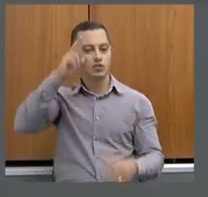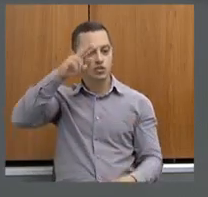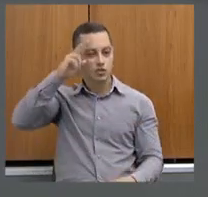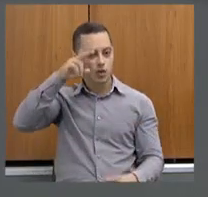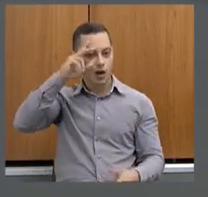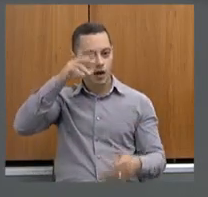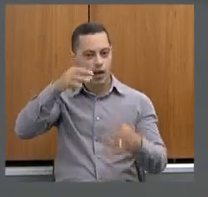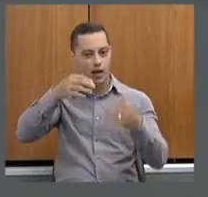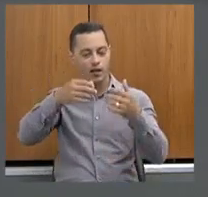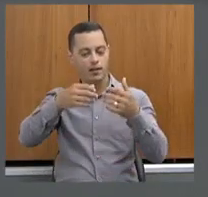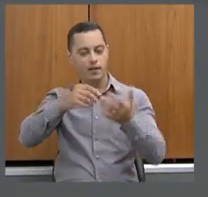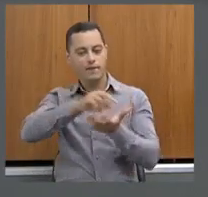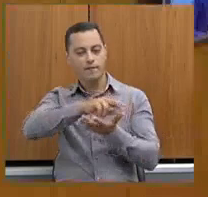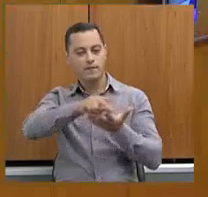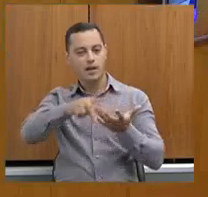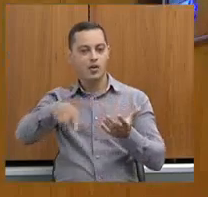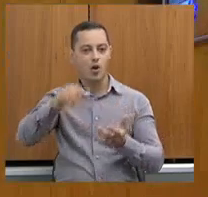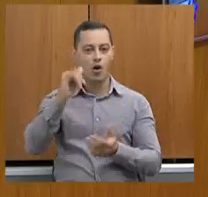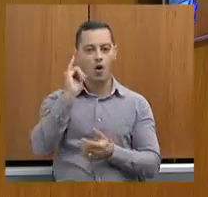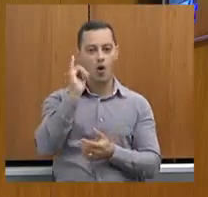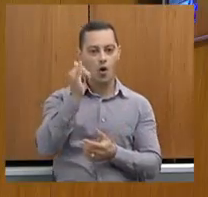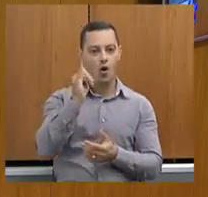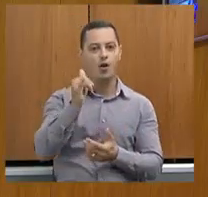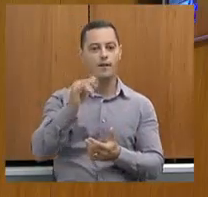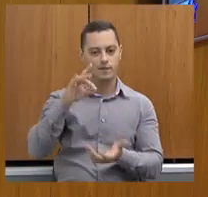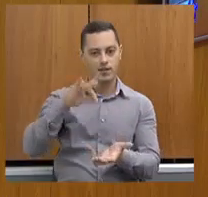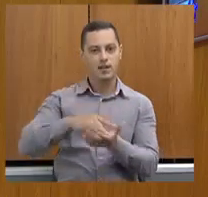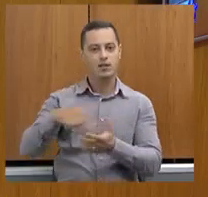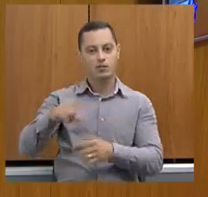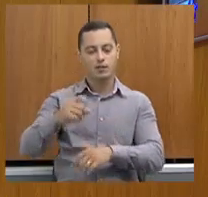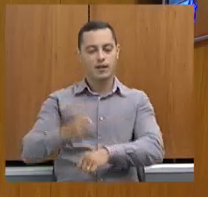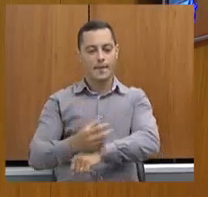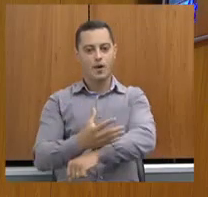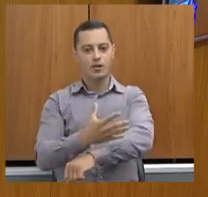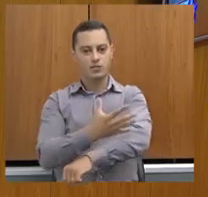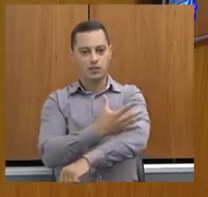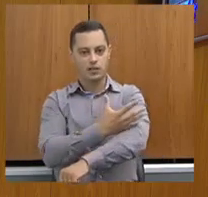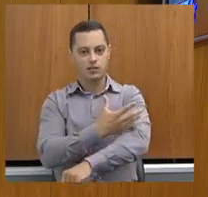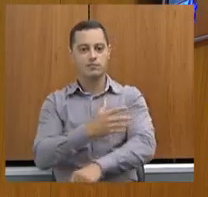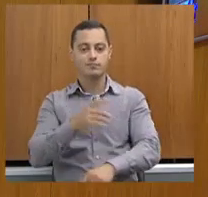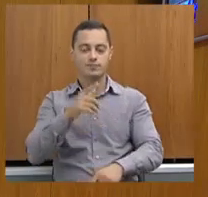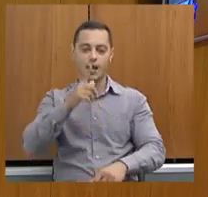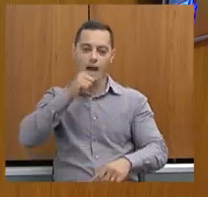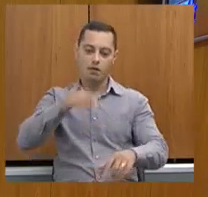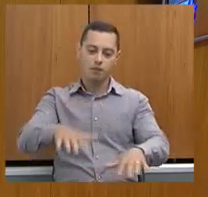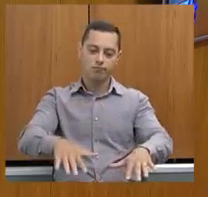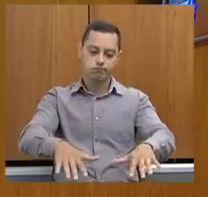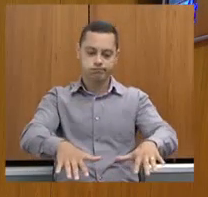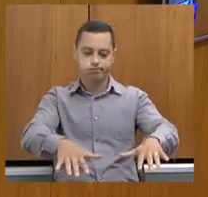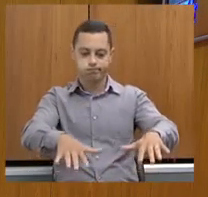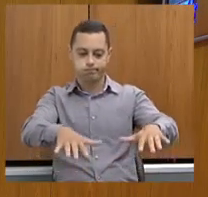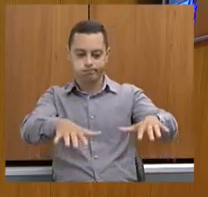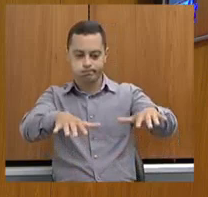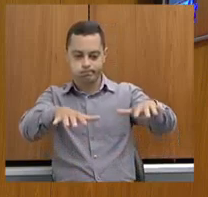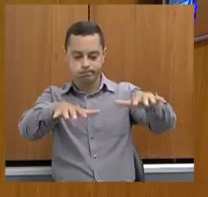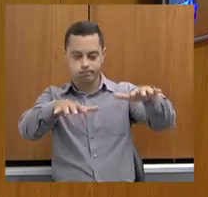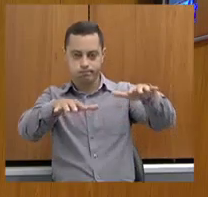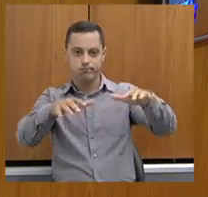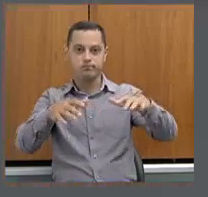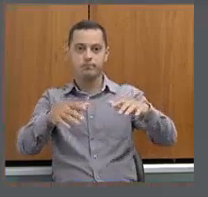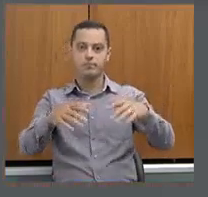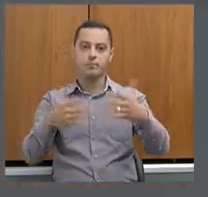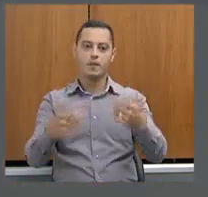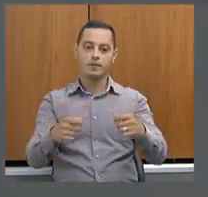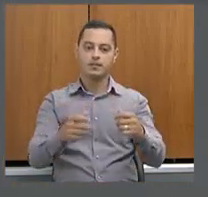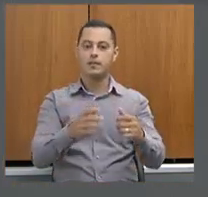os emociona durante os momentos de enchentes no Vale de chanha vocês transportando os nossos pacientes para fazer hemodiálise